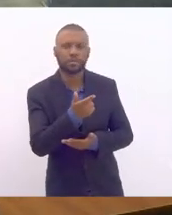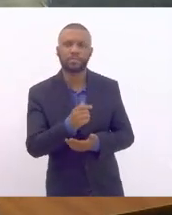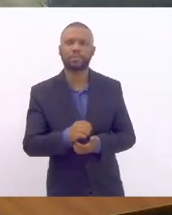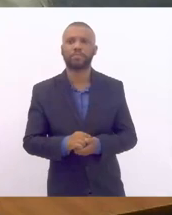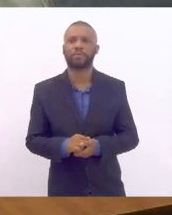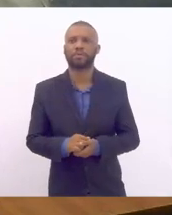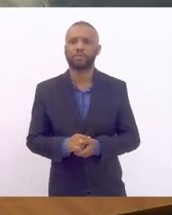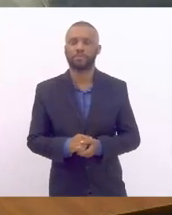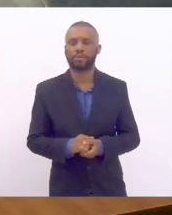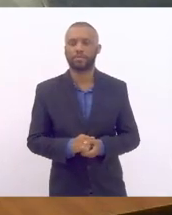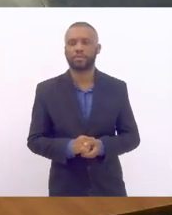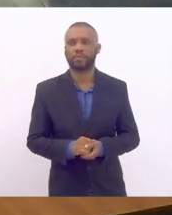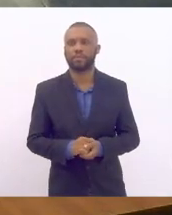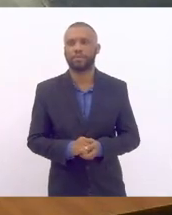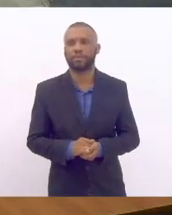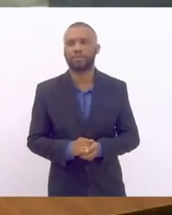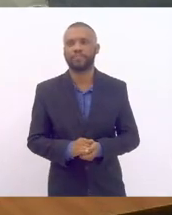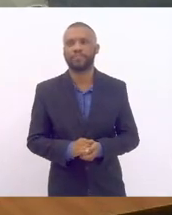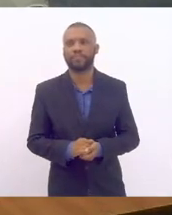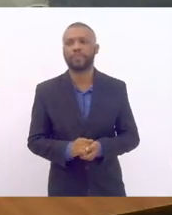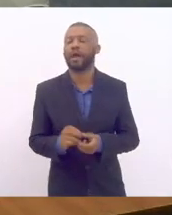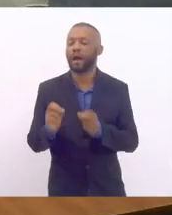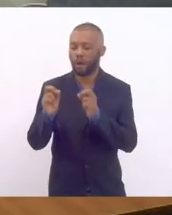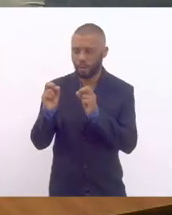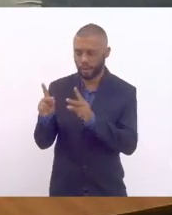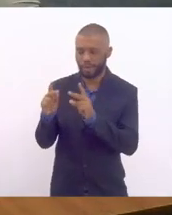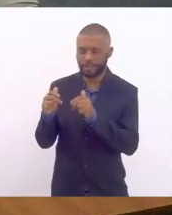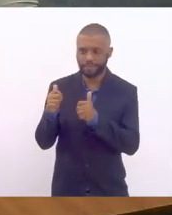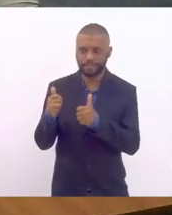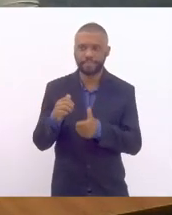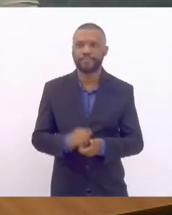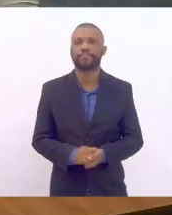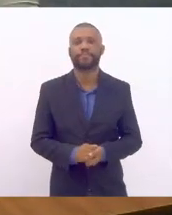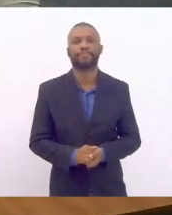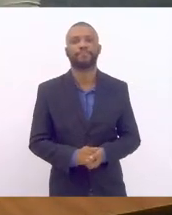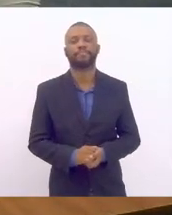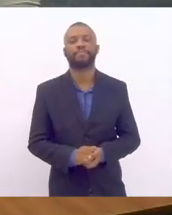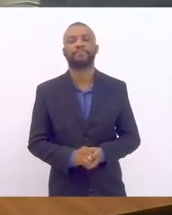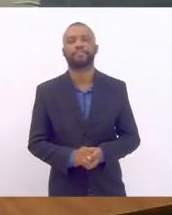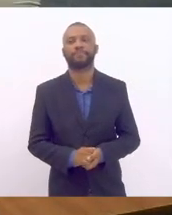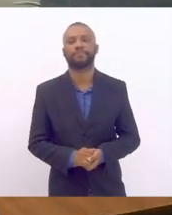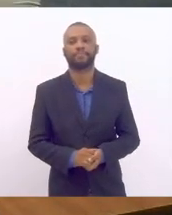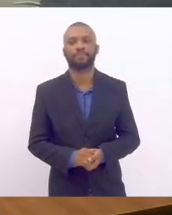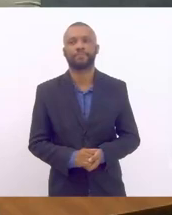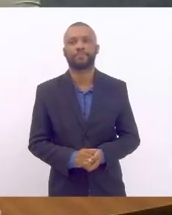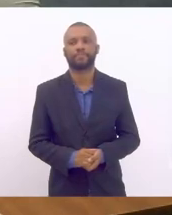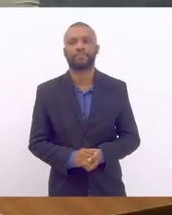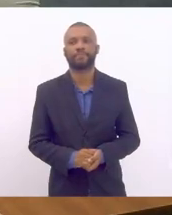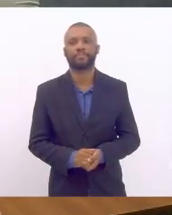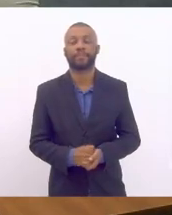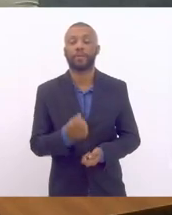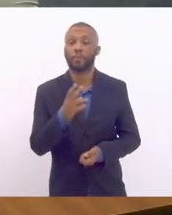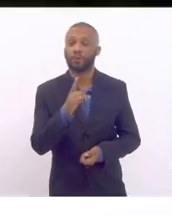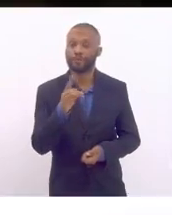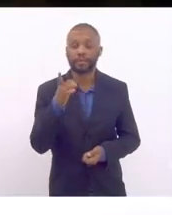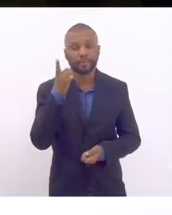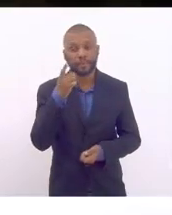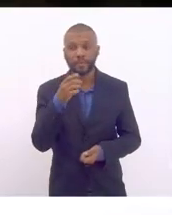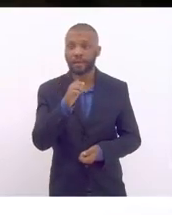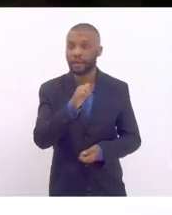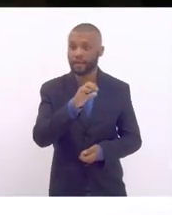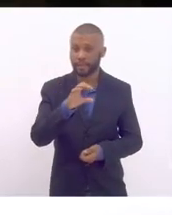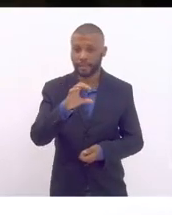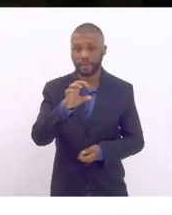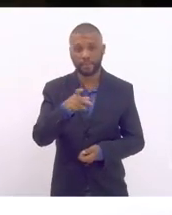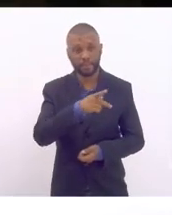E aí o mapa pronto obrigado bom dia para você se Leandro